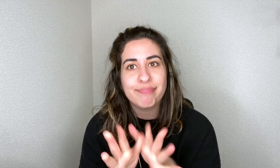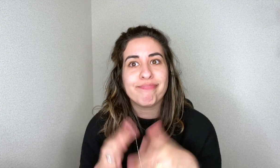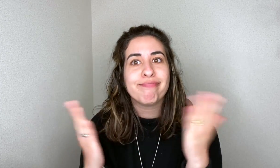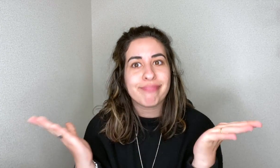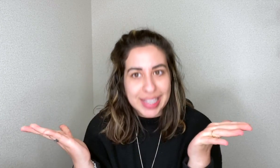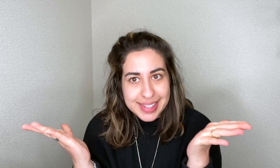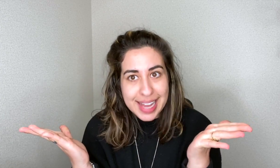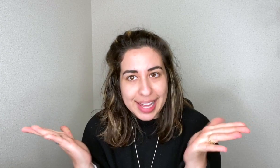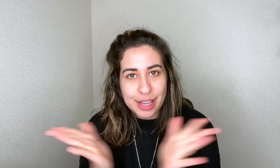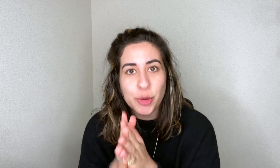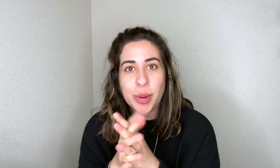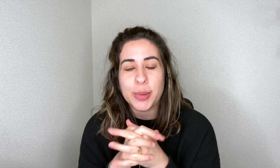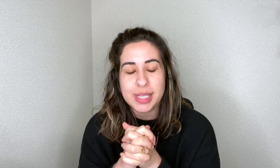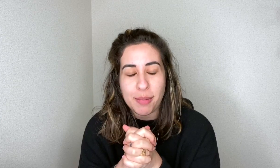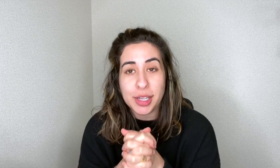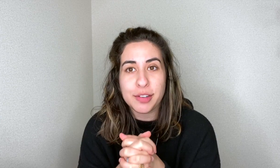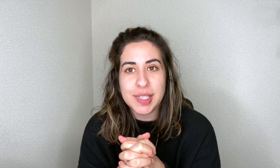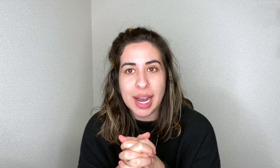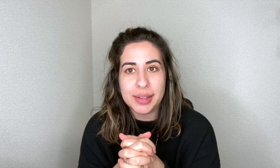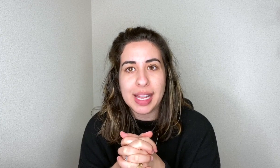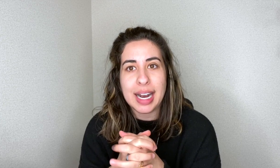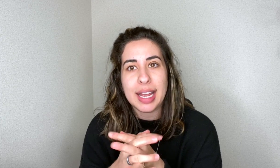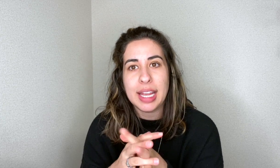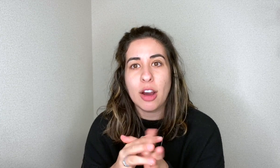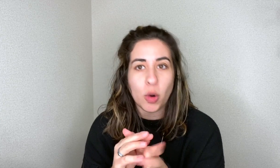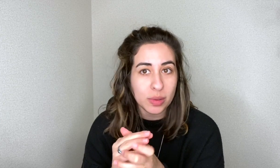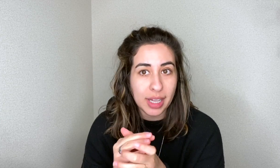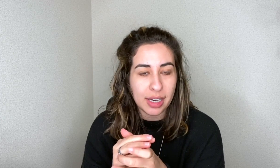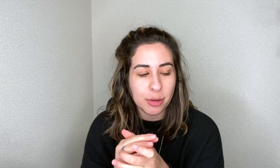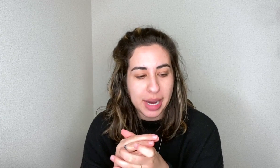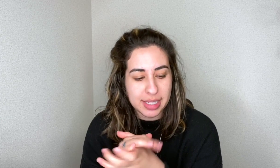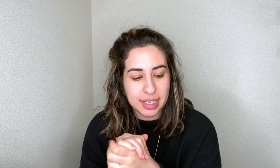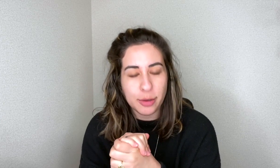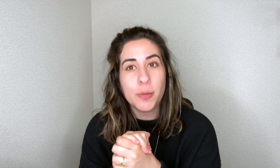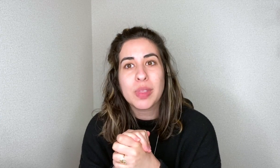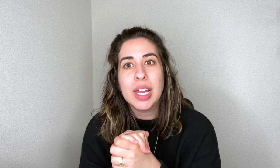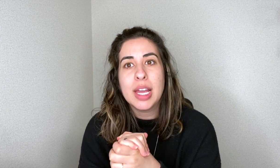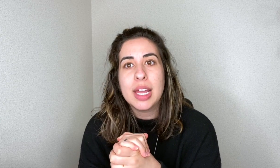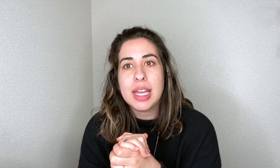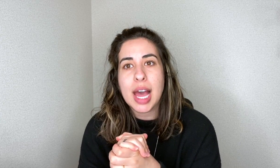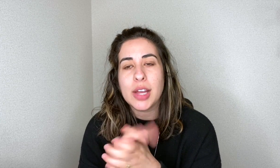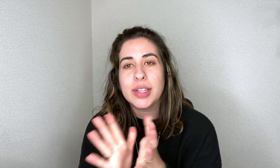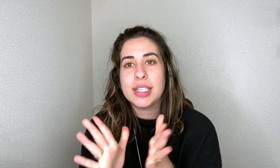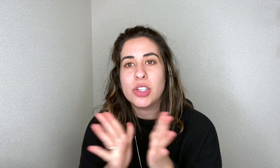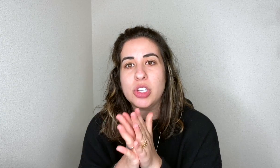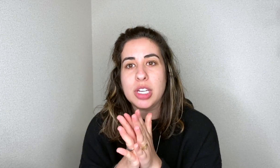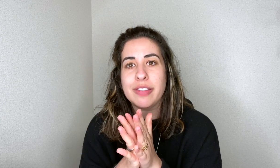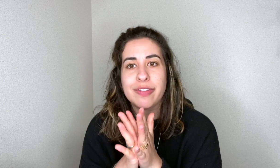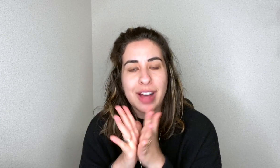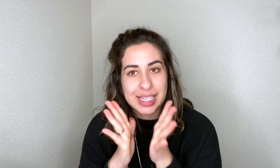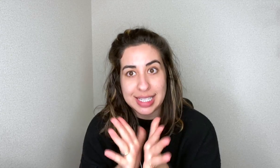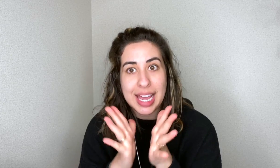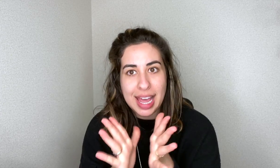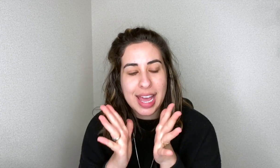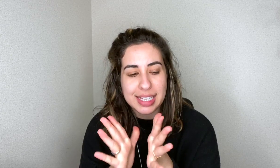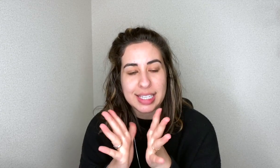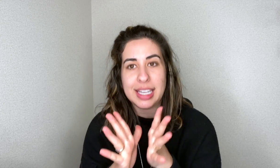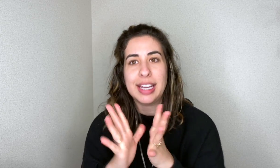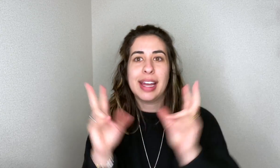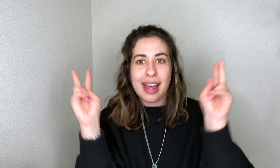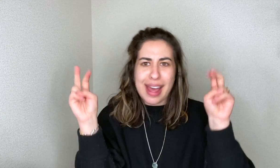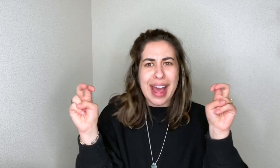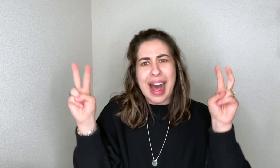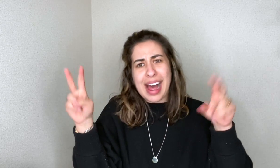porém, saiu o pronunciamento oficial dele aí ontem no Brasil, e aí eu decidi fazer